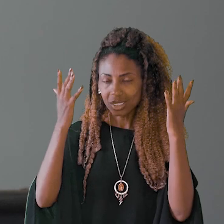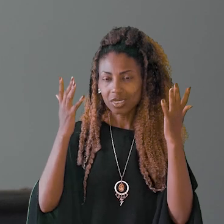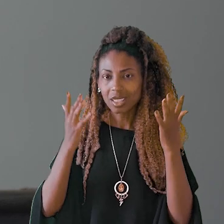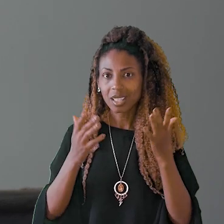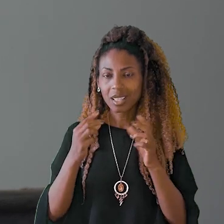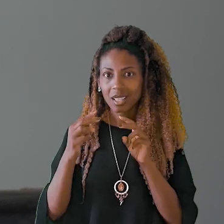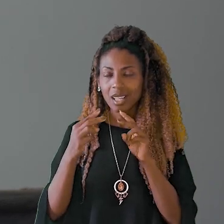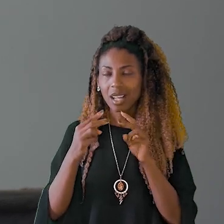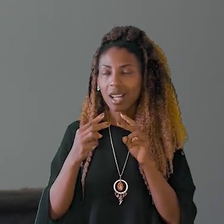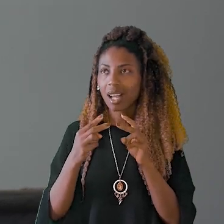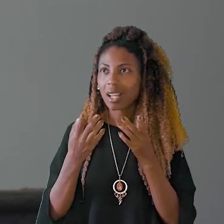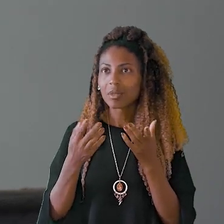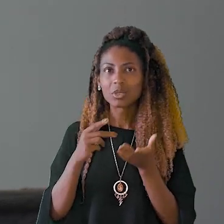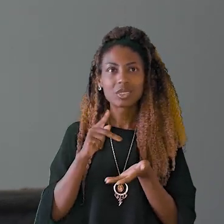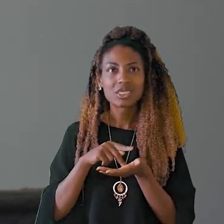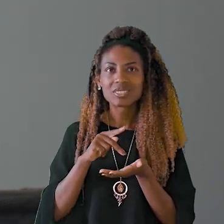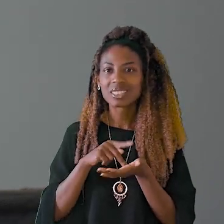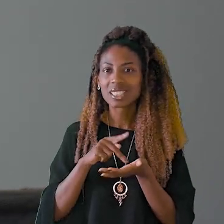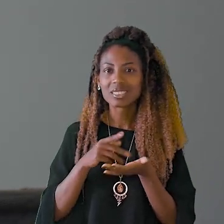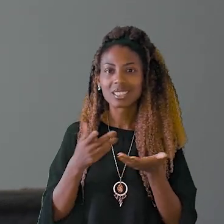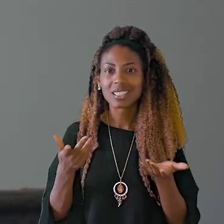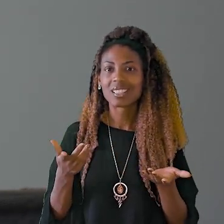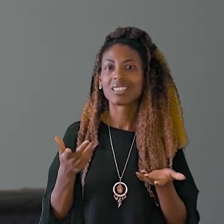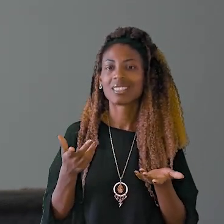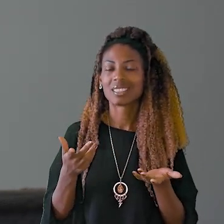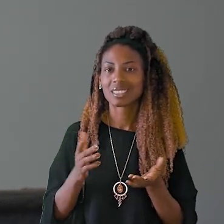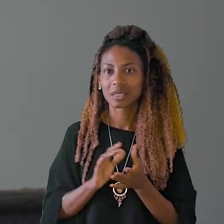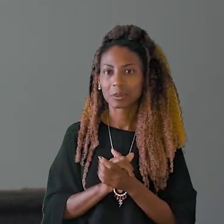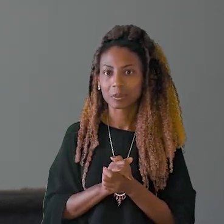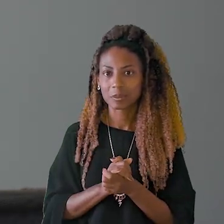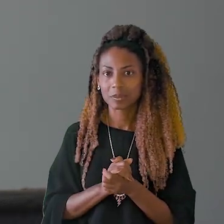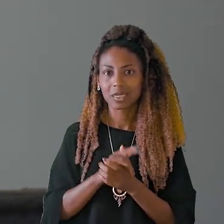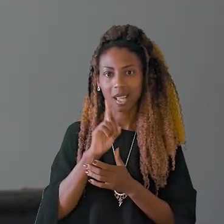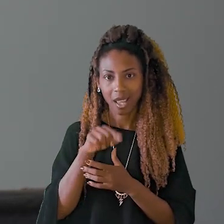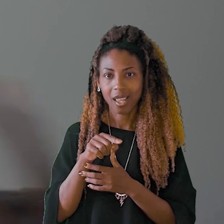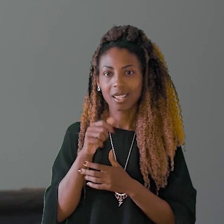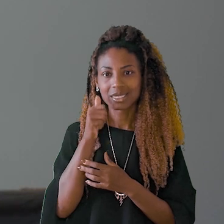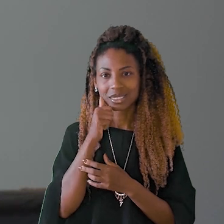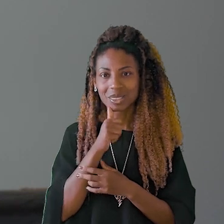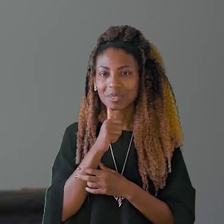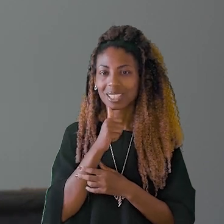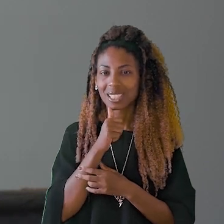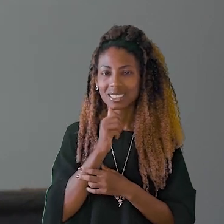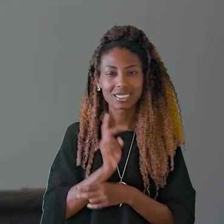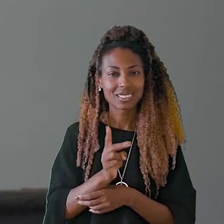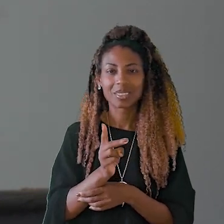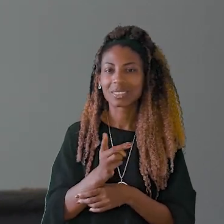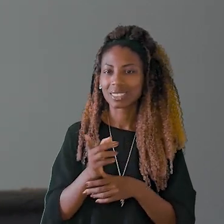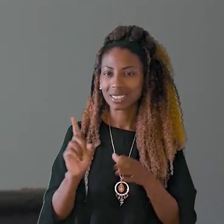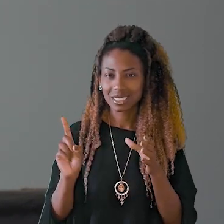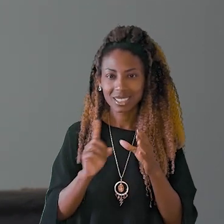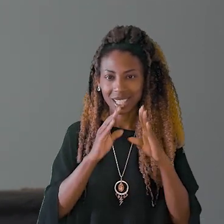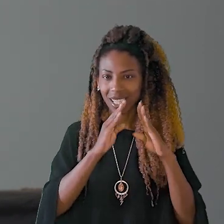presto atenção nas coisas e eu vi essa mulher, toda vez que eu chego em casa e que eu